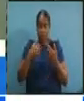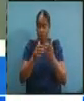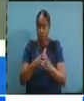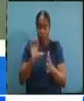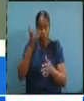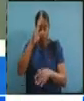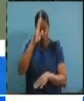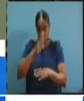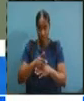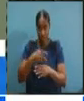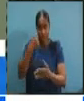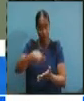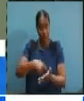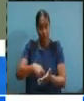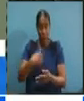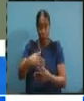do